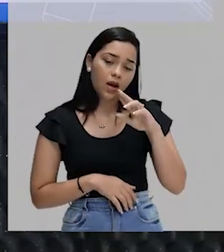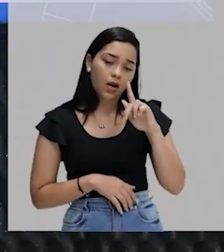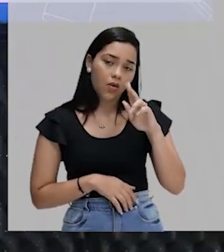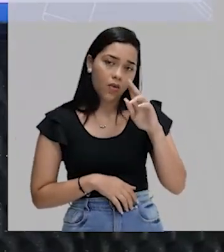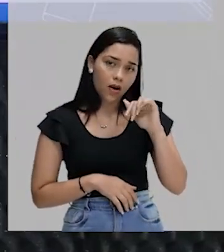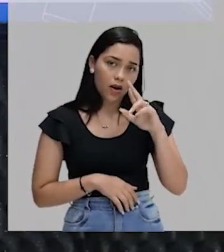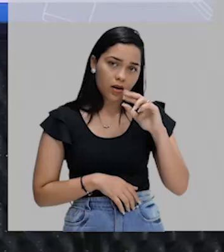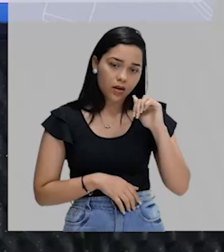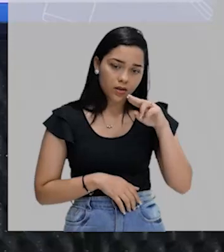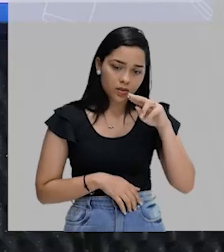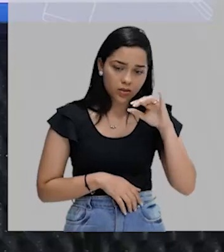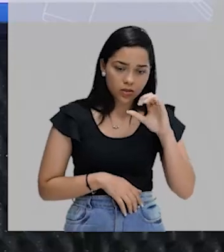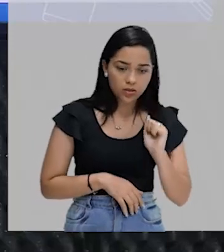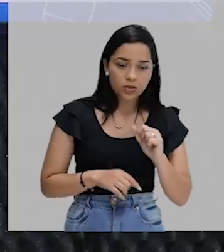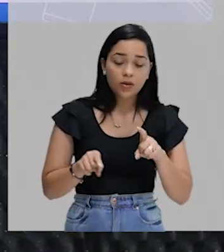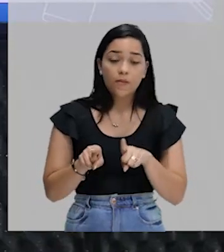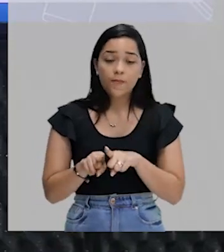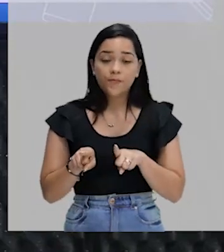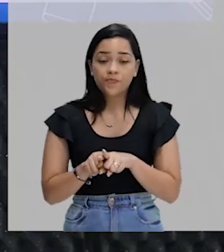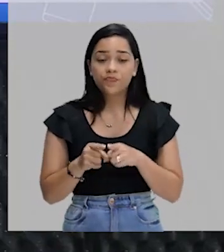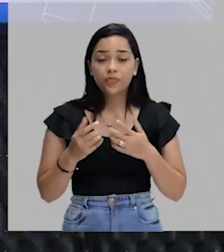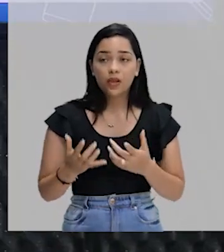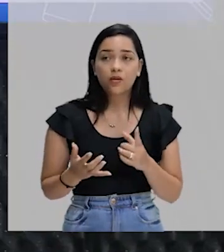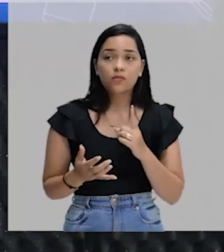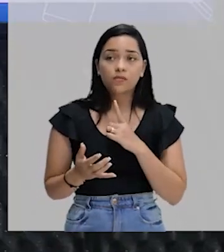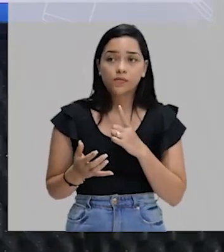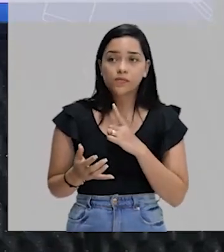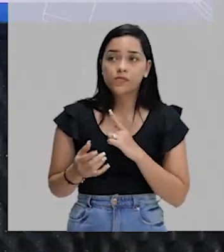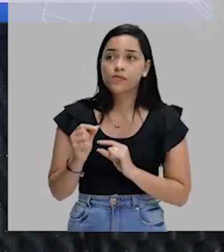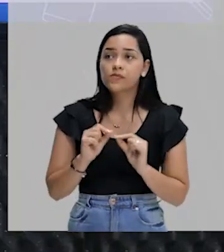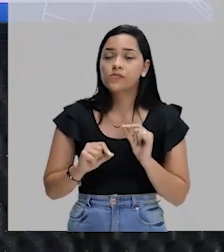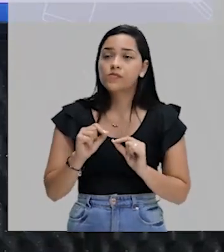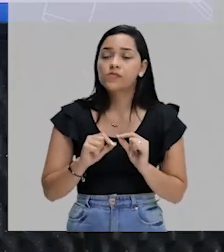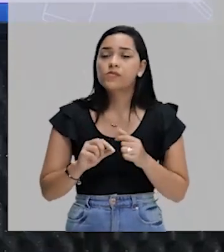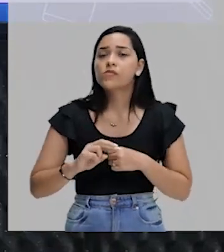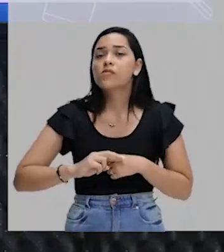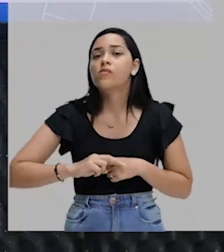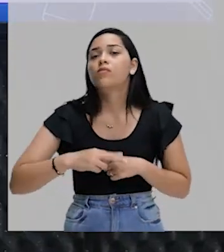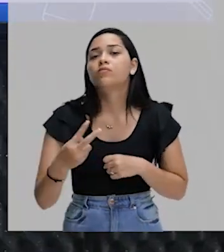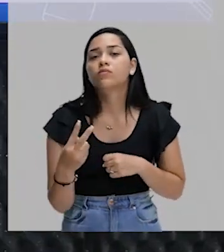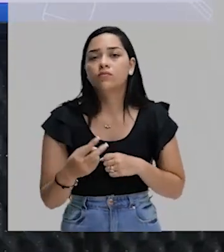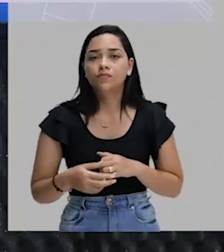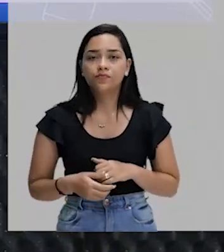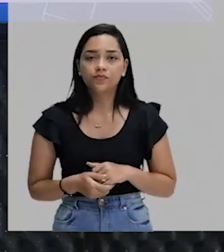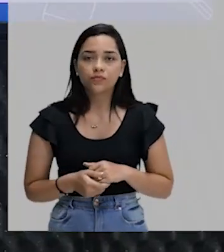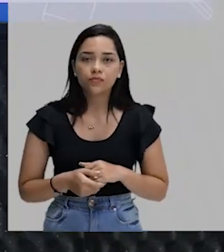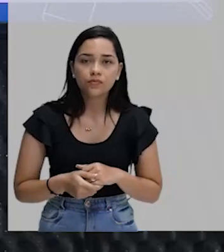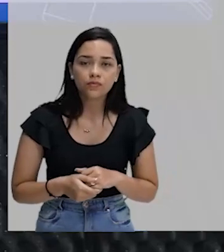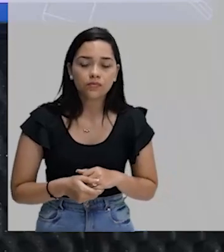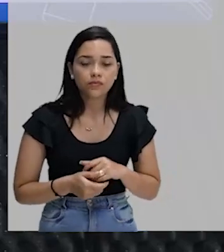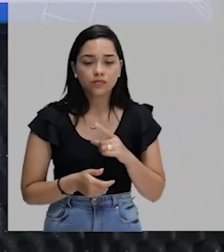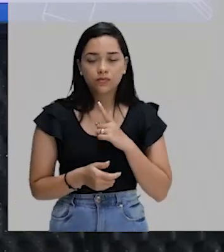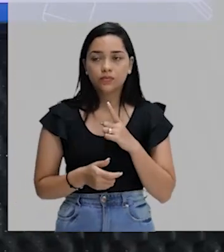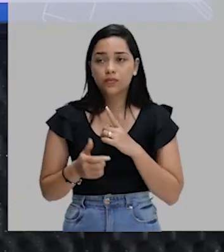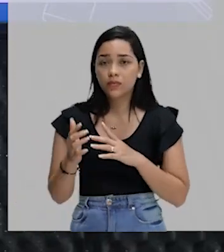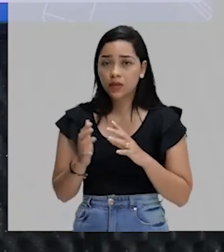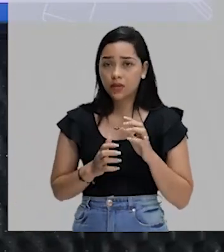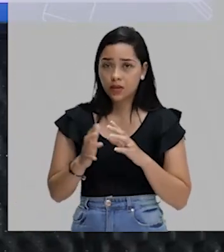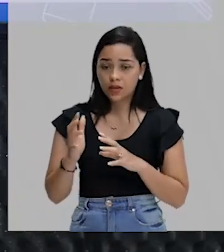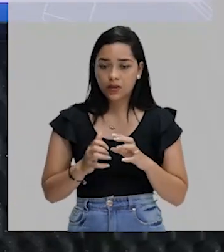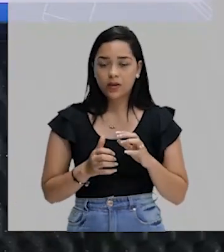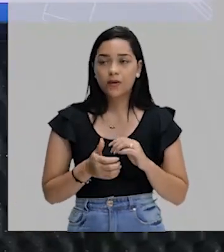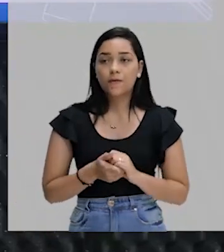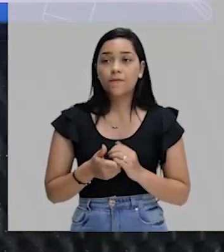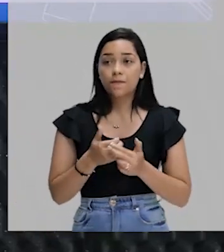Guerra dos 7 Povos das Missões. E aí, galerinha, nós temos os efeitos, os desdobramentos,